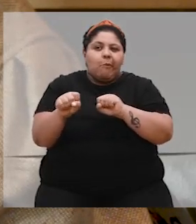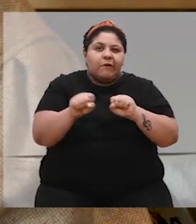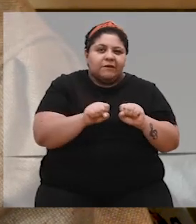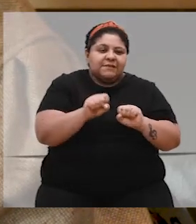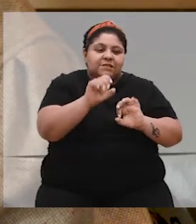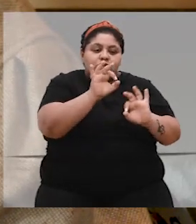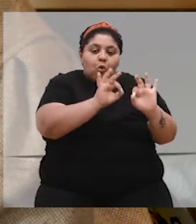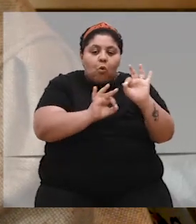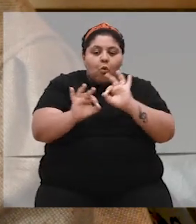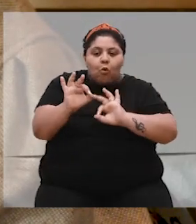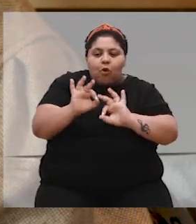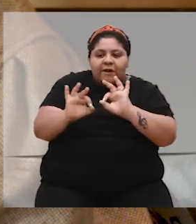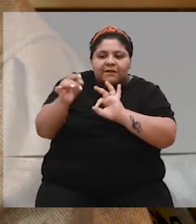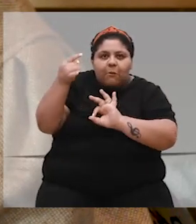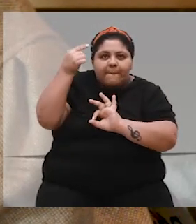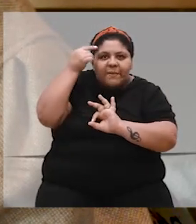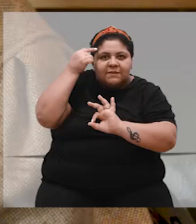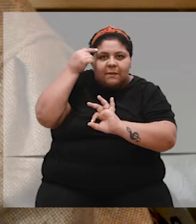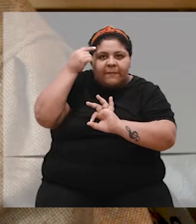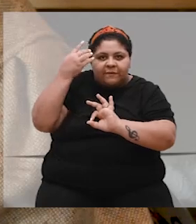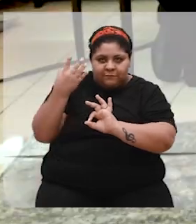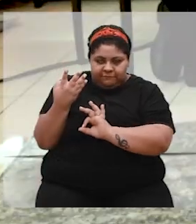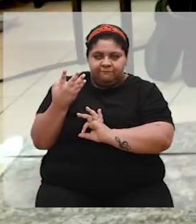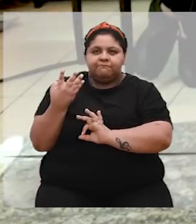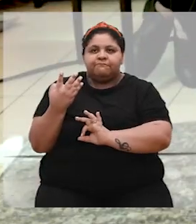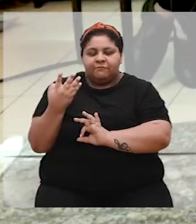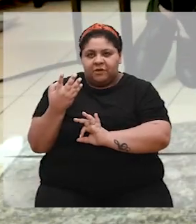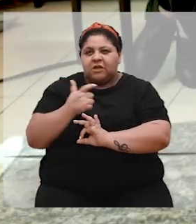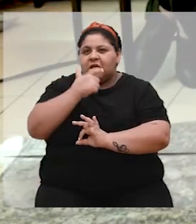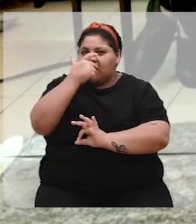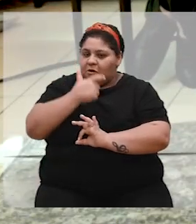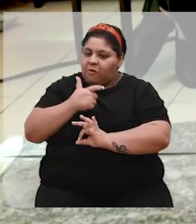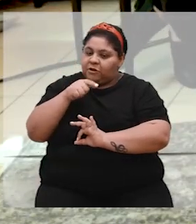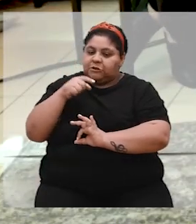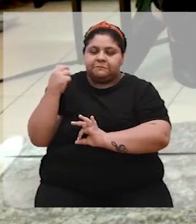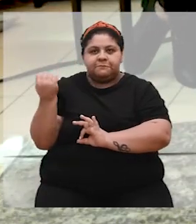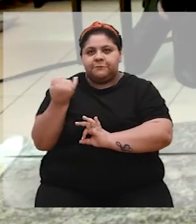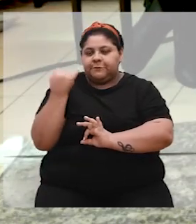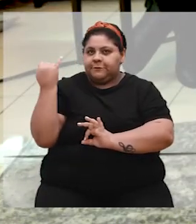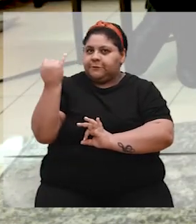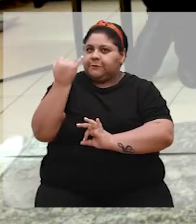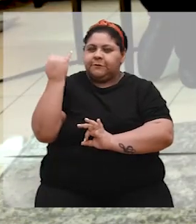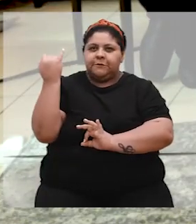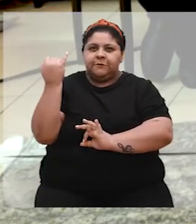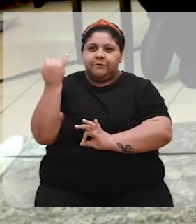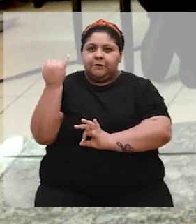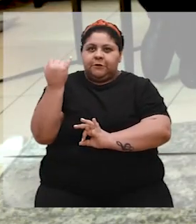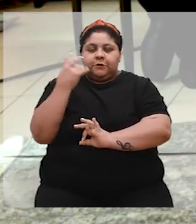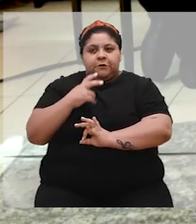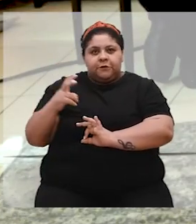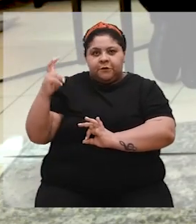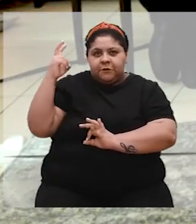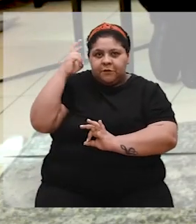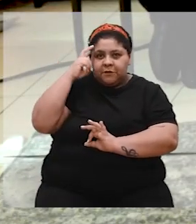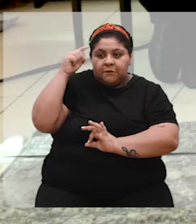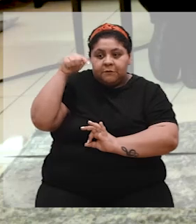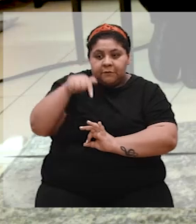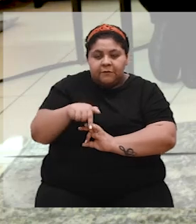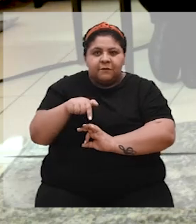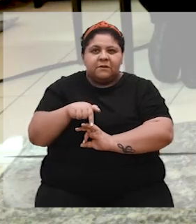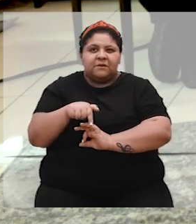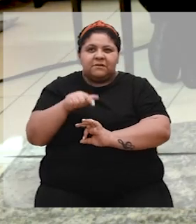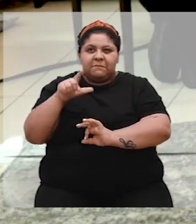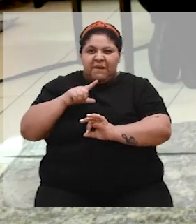é de organizar o pensamento, né? E eu acho que isso é fundamental numa cultura que a gente está cada vez